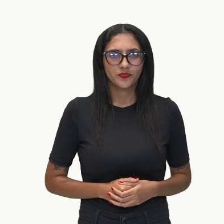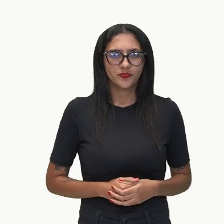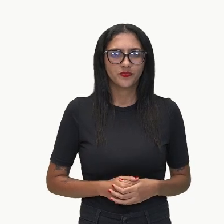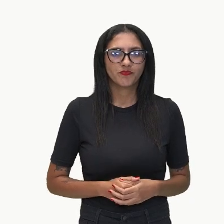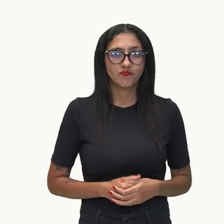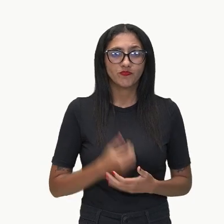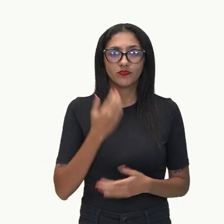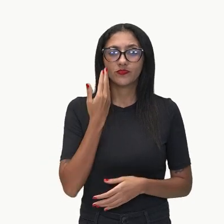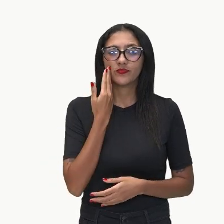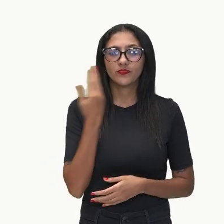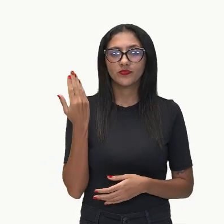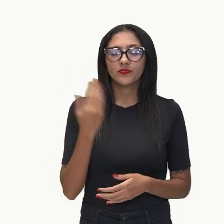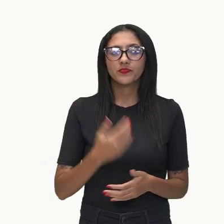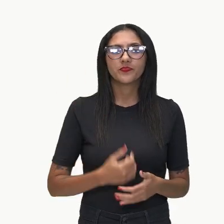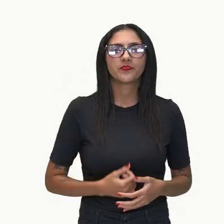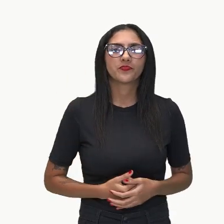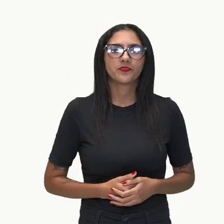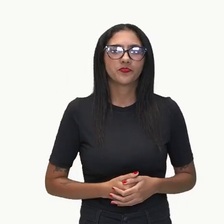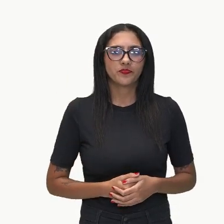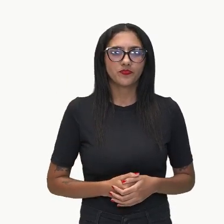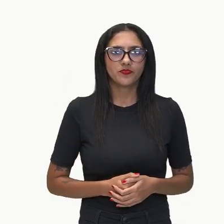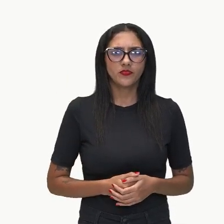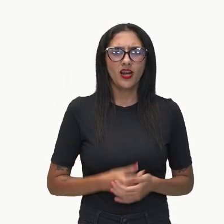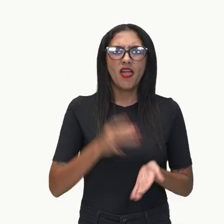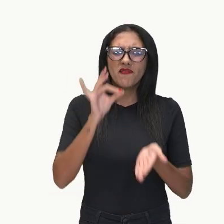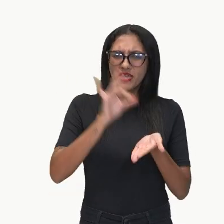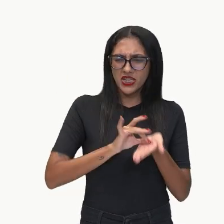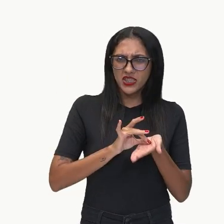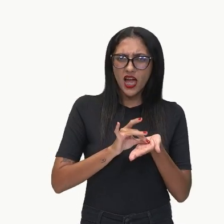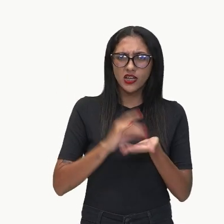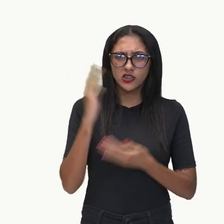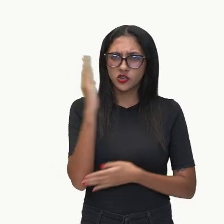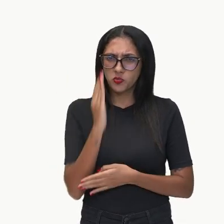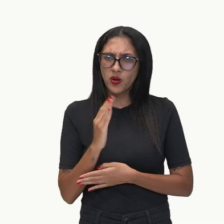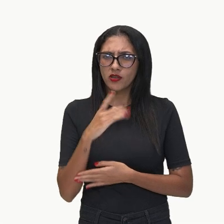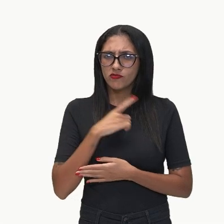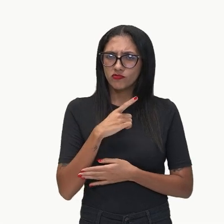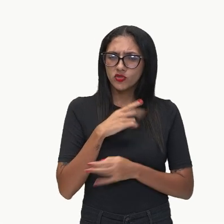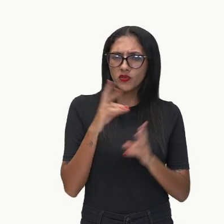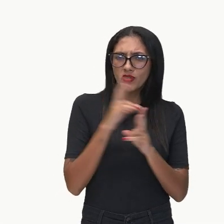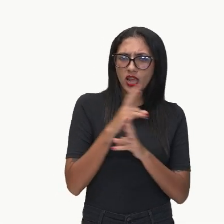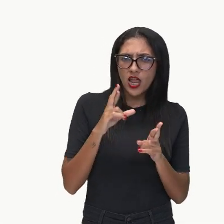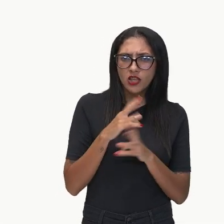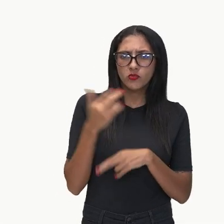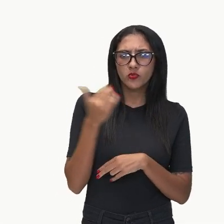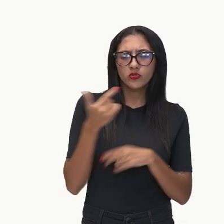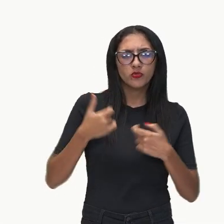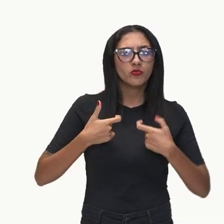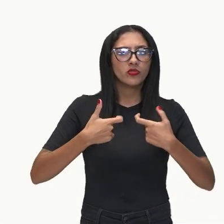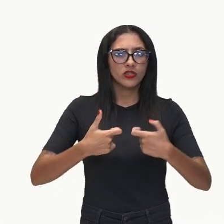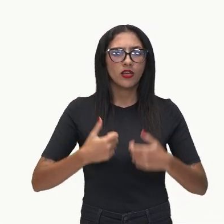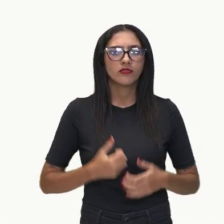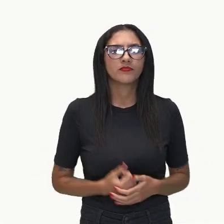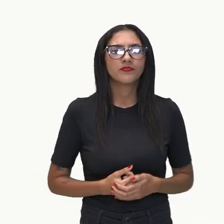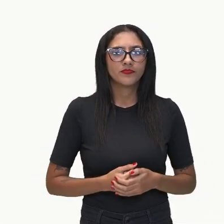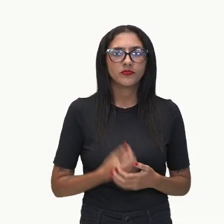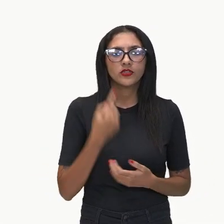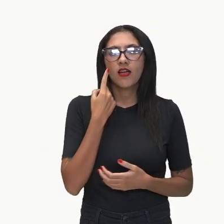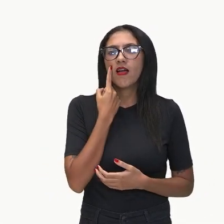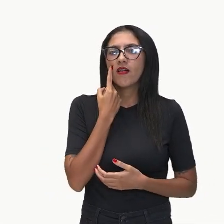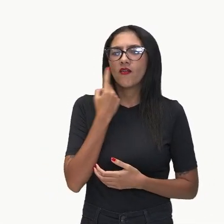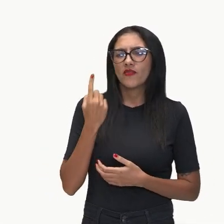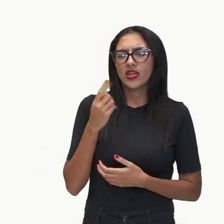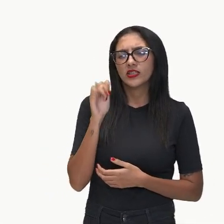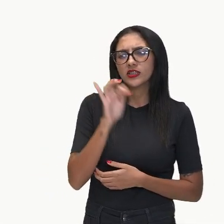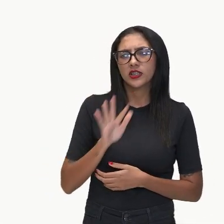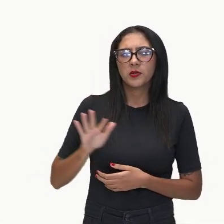Vamos observar. Então, é verdade ou não que o Brasil lutou na Segunda Guerra Mundial? Observem esse símbolo aqui de uma cobra fumando,